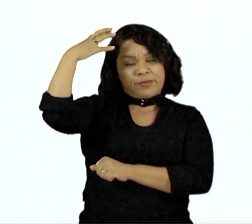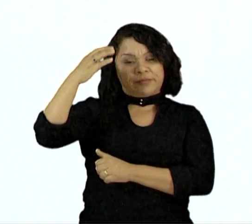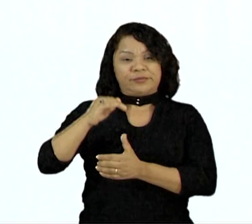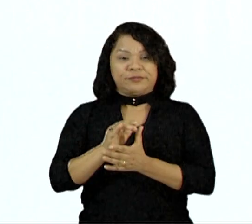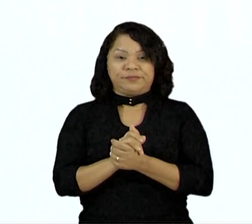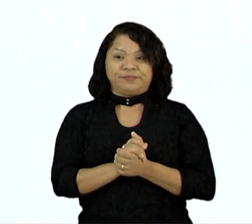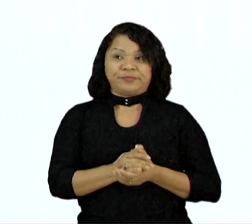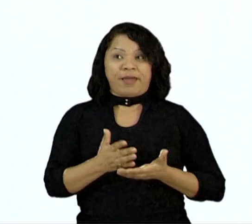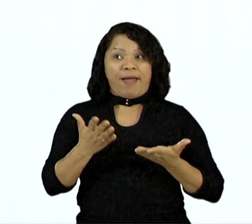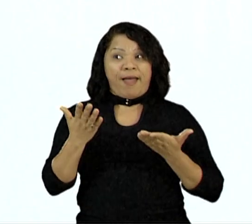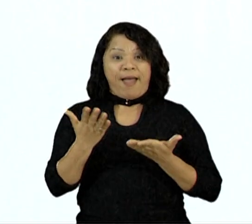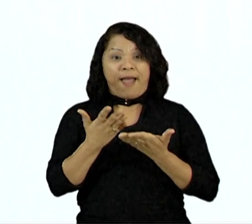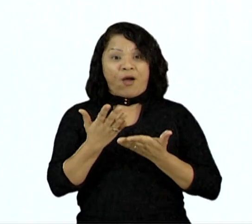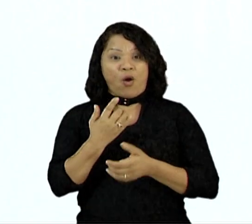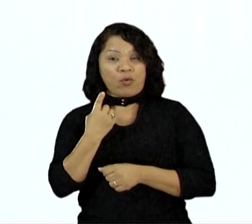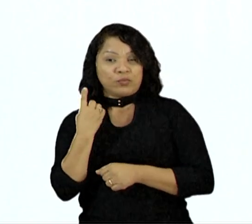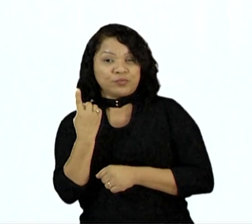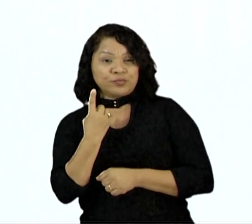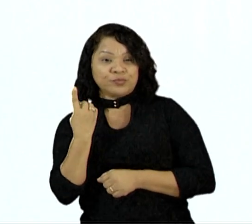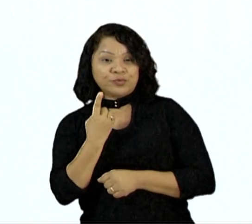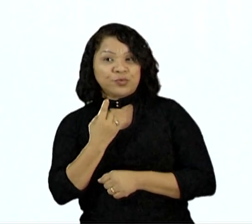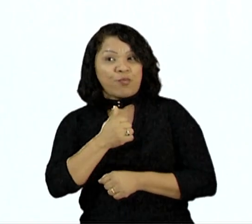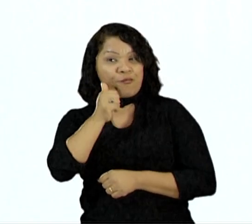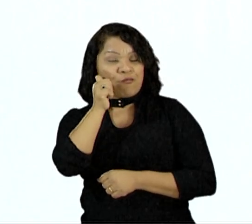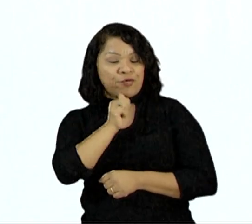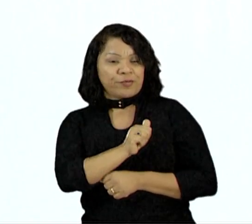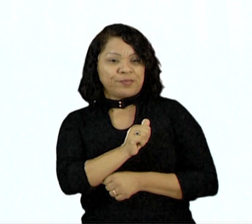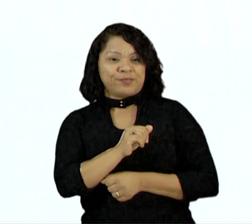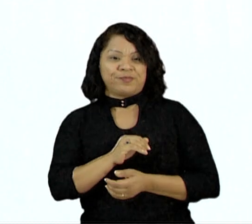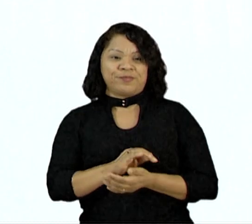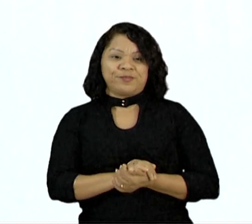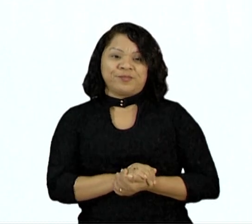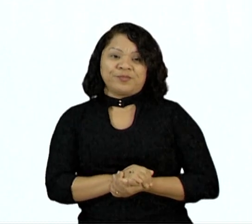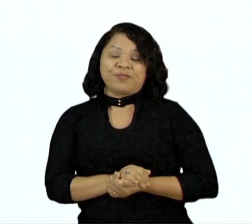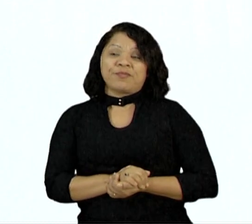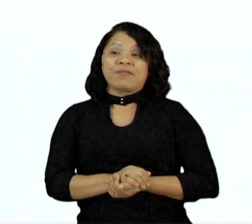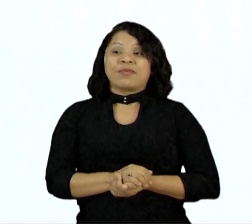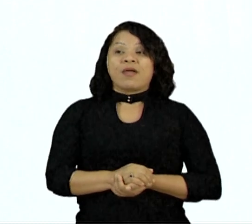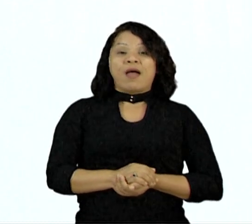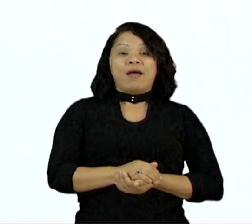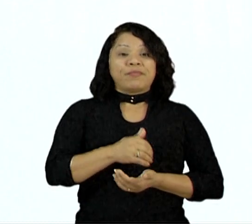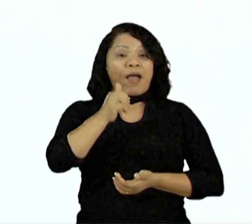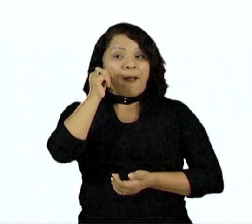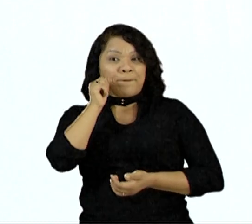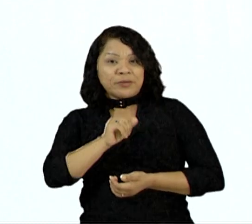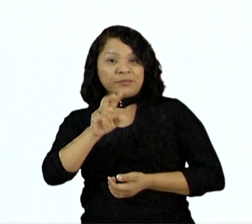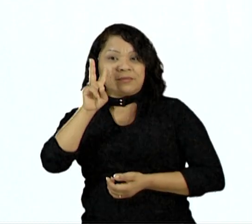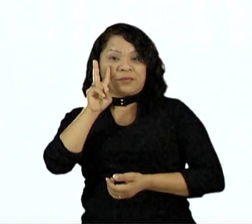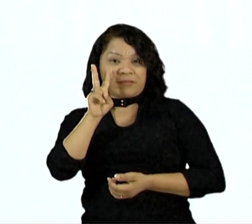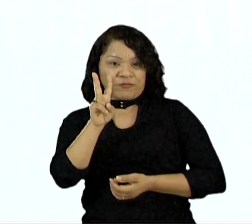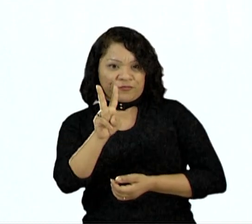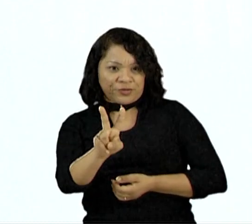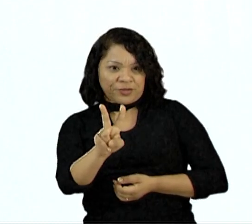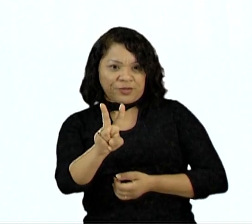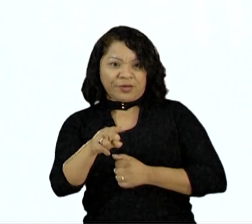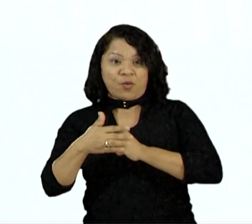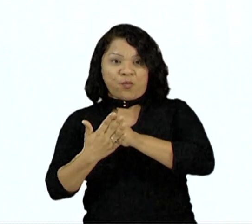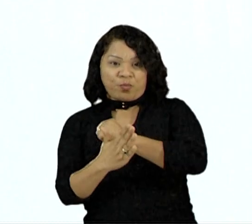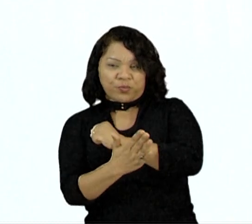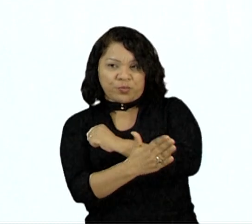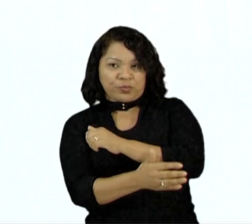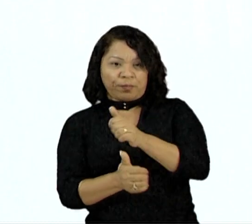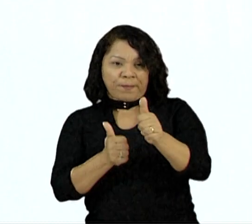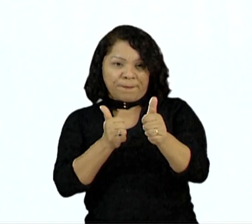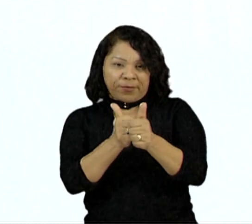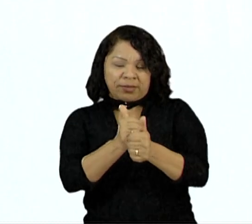no singular, só que agora no feminino. A garota viu o tubarão próximo da área